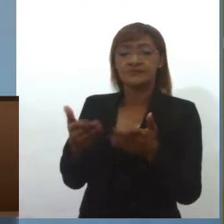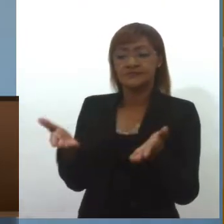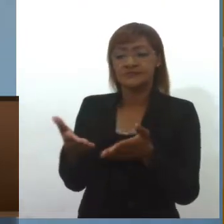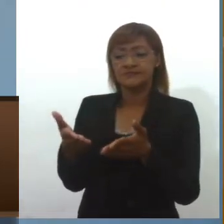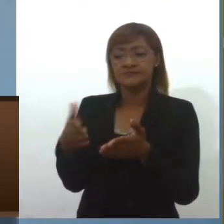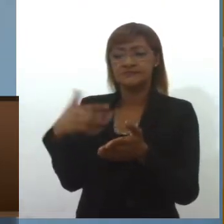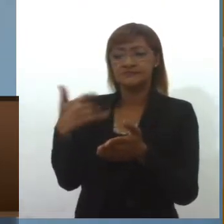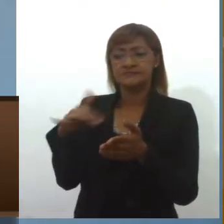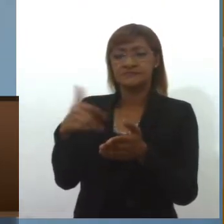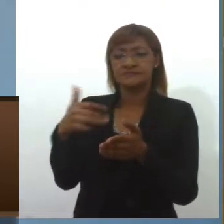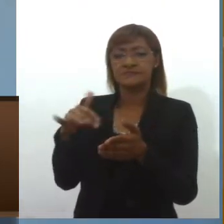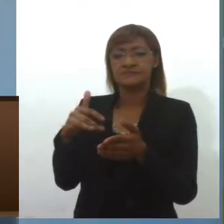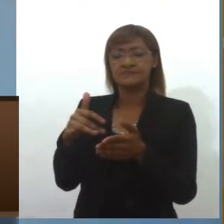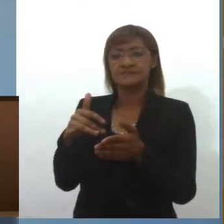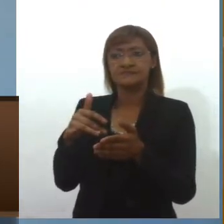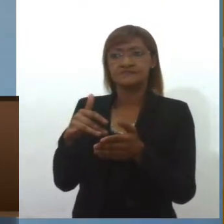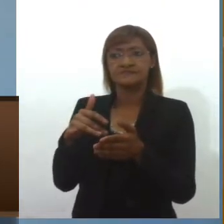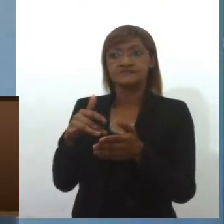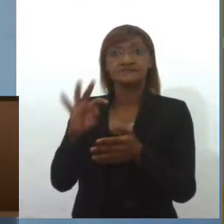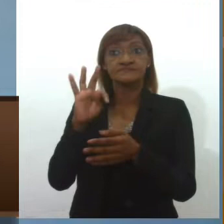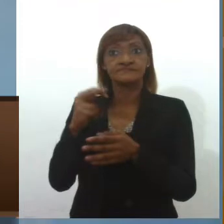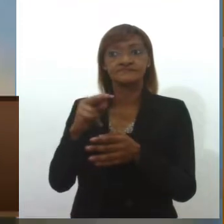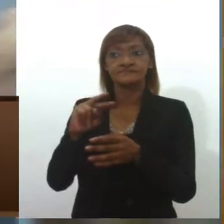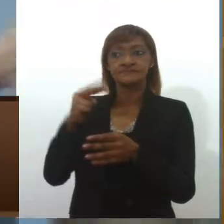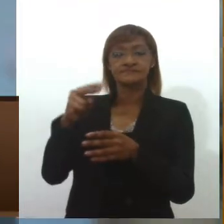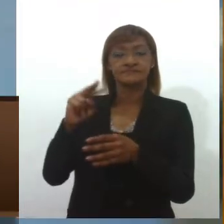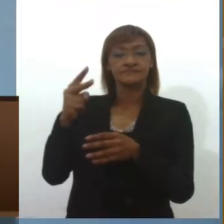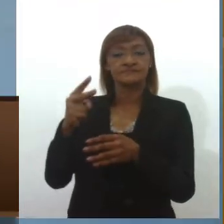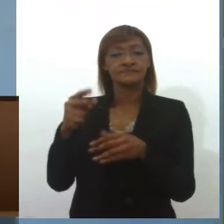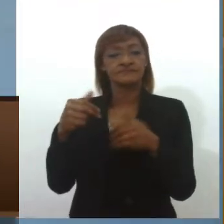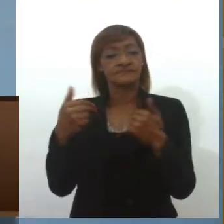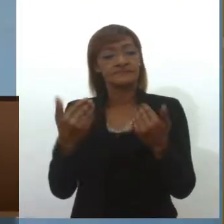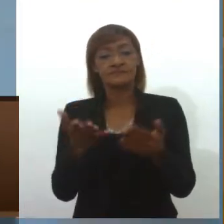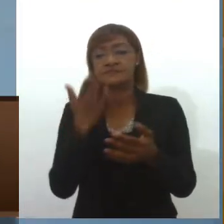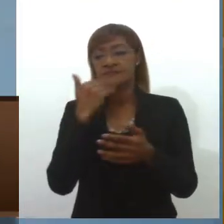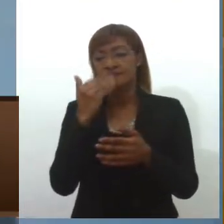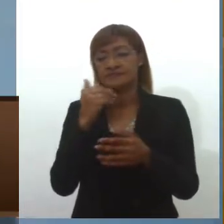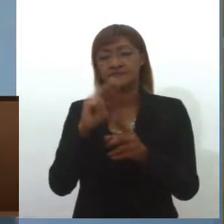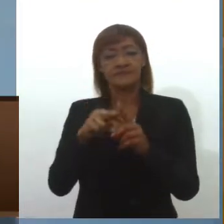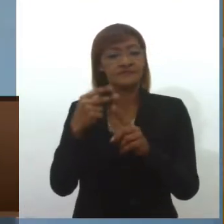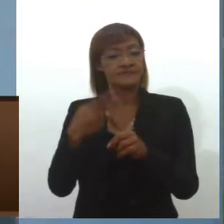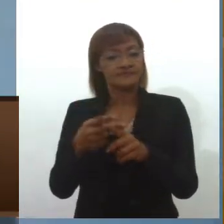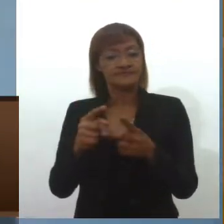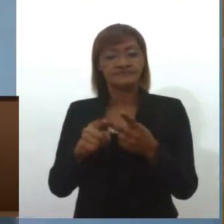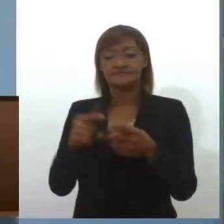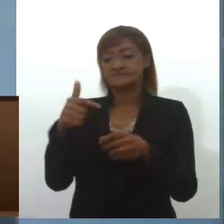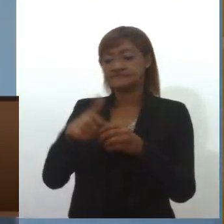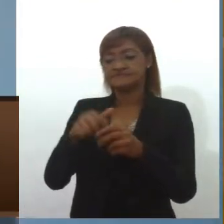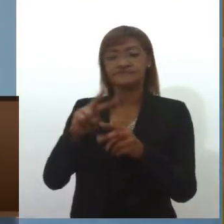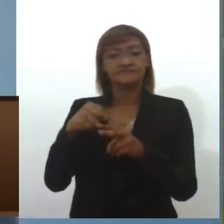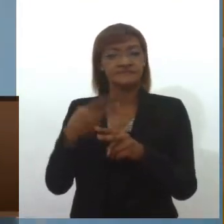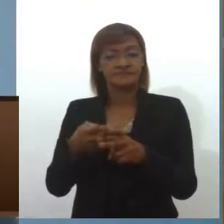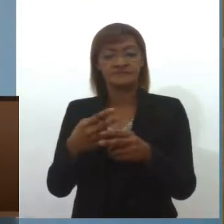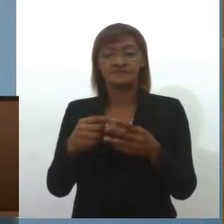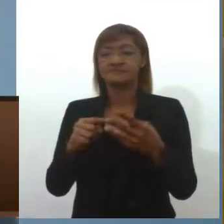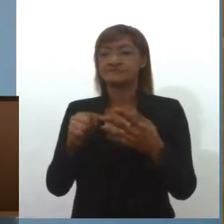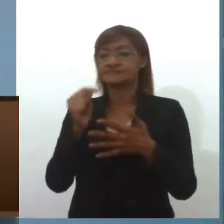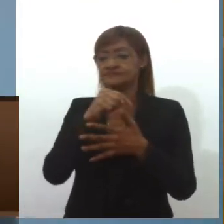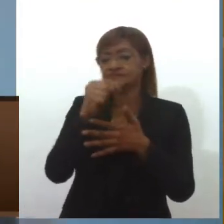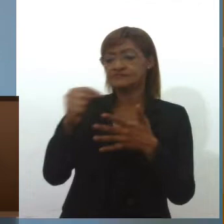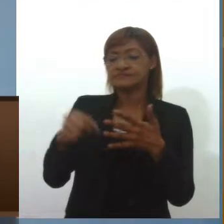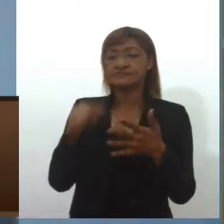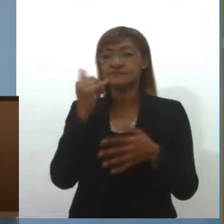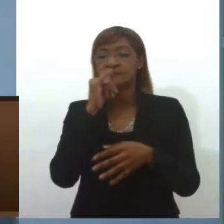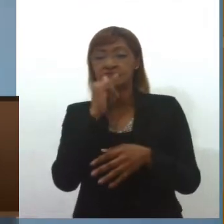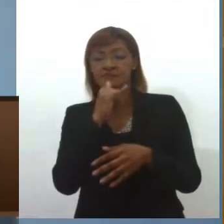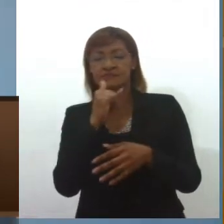caro, mas tudo está mais caro. Então, os alimentos estão mais caros, o combustível está mais caro, a energia está mais cara e